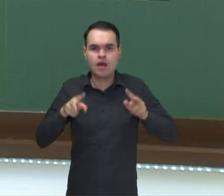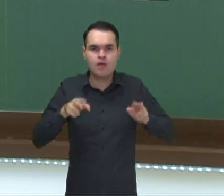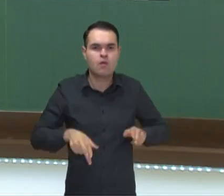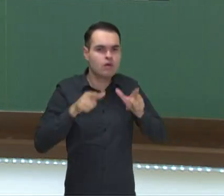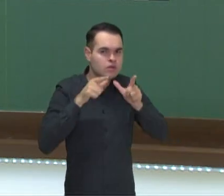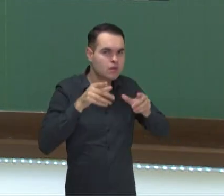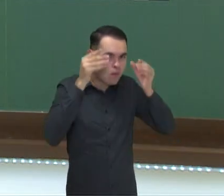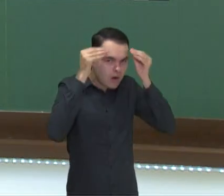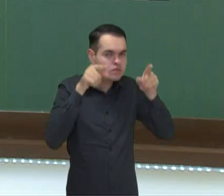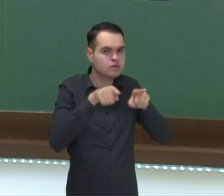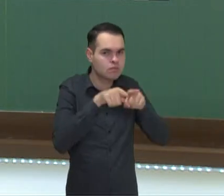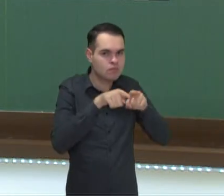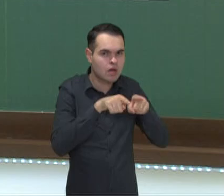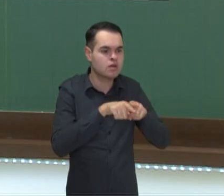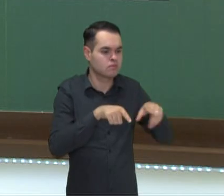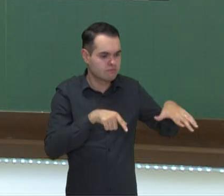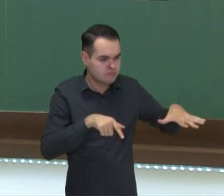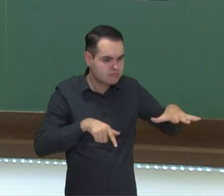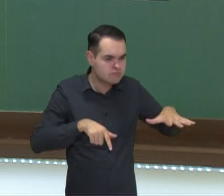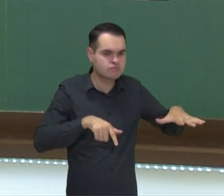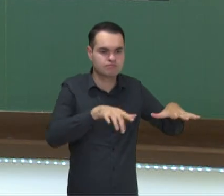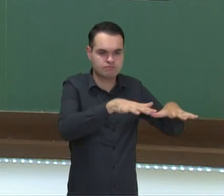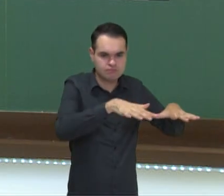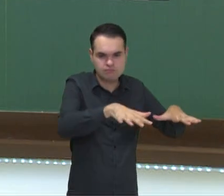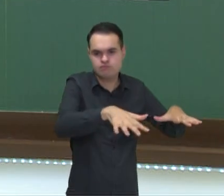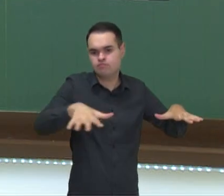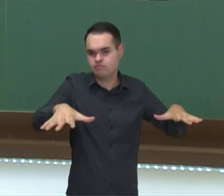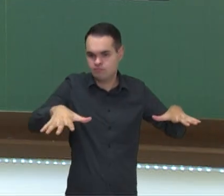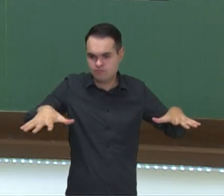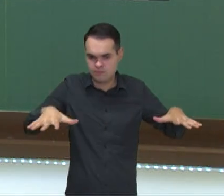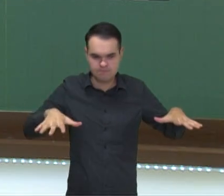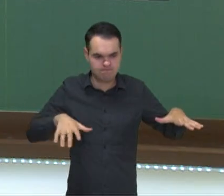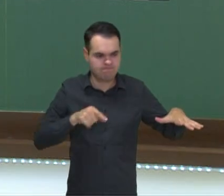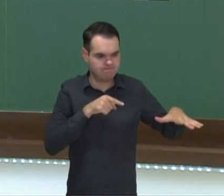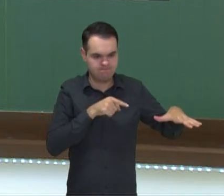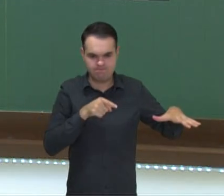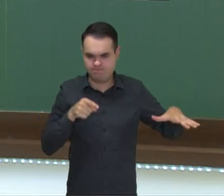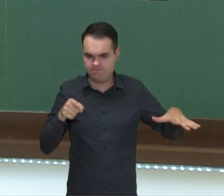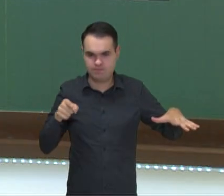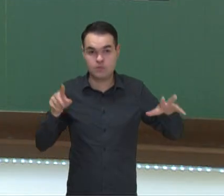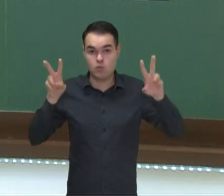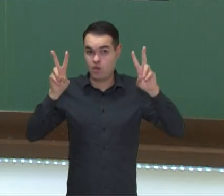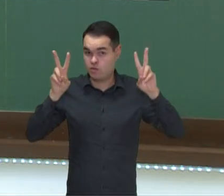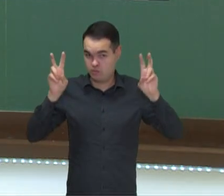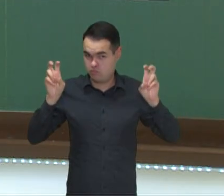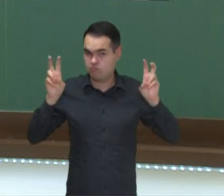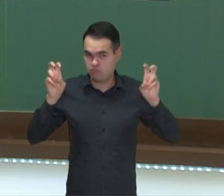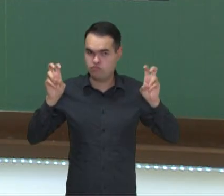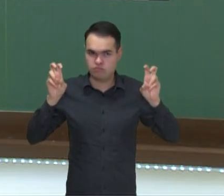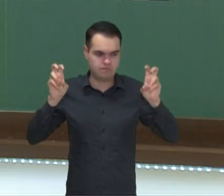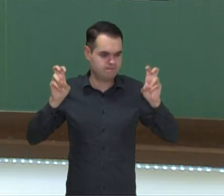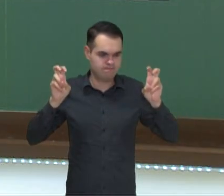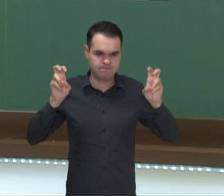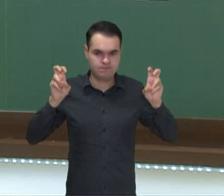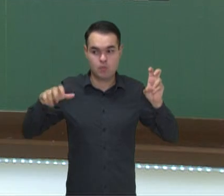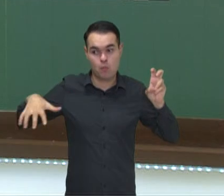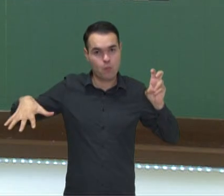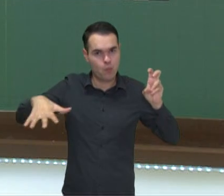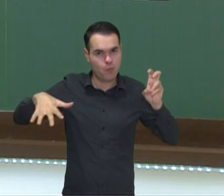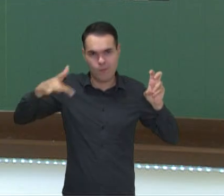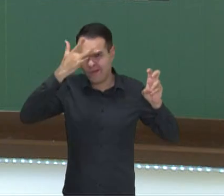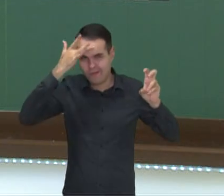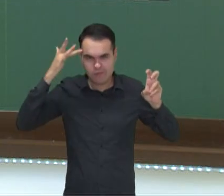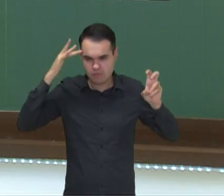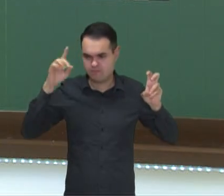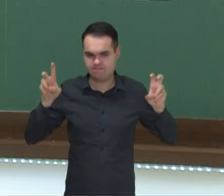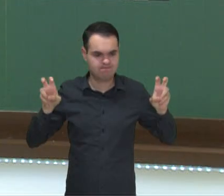também é a linguagem nos gêneros textuais. Então, conforme o assunto, conforme o público-alvo, vai